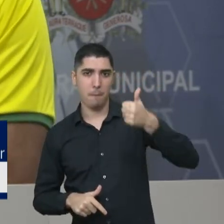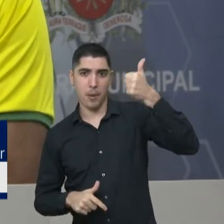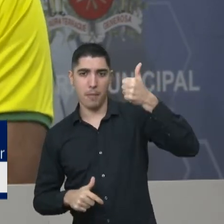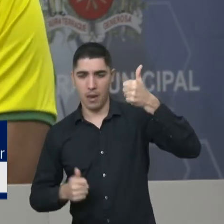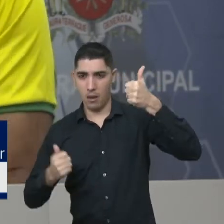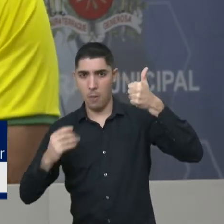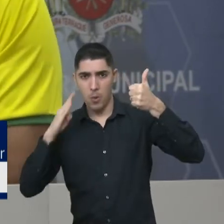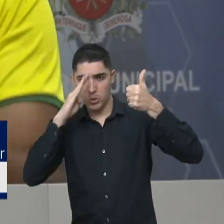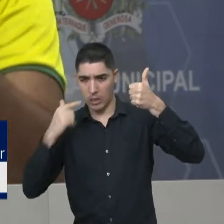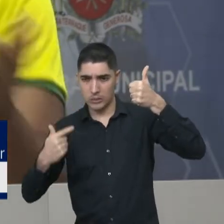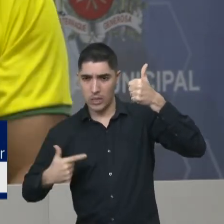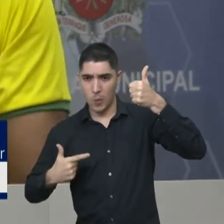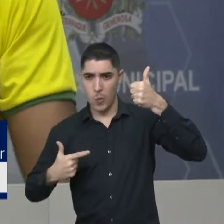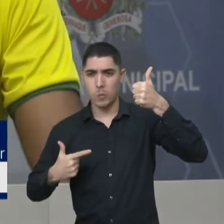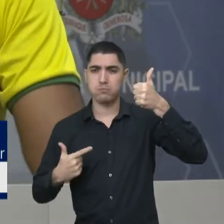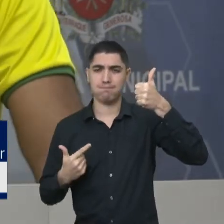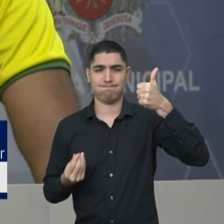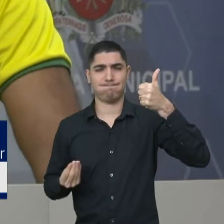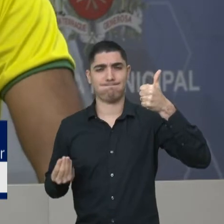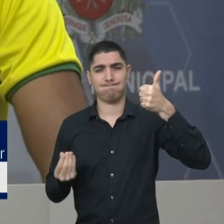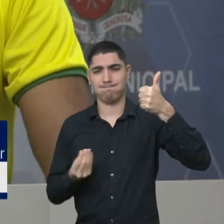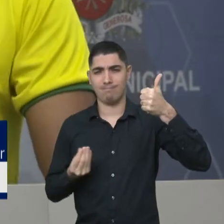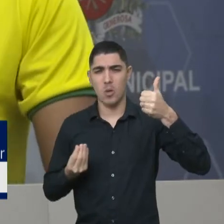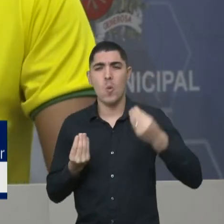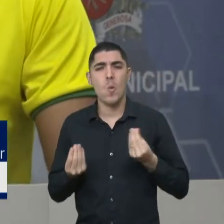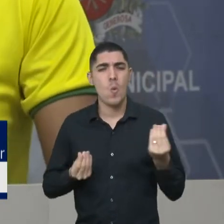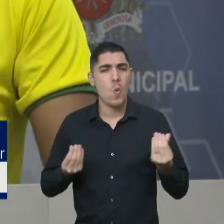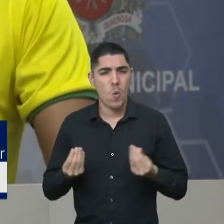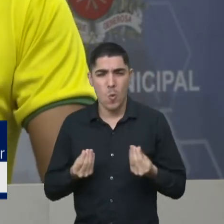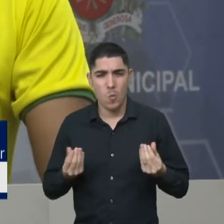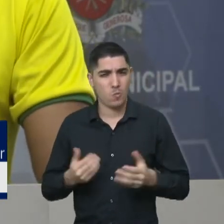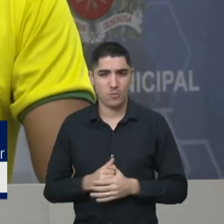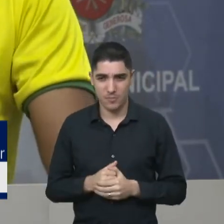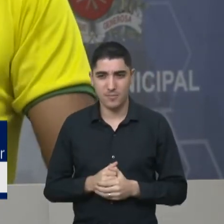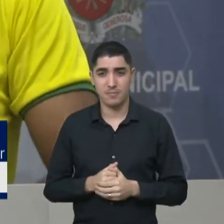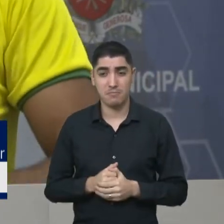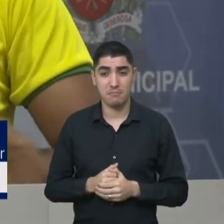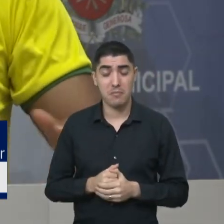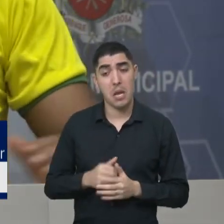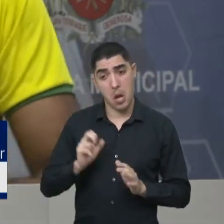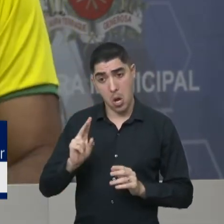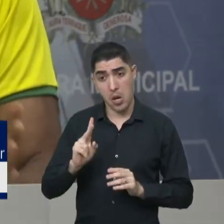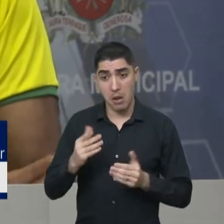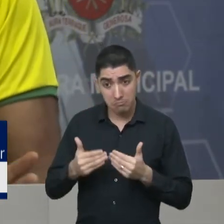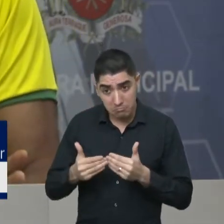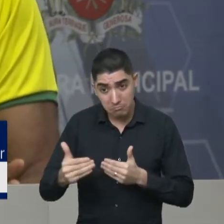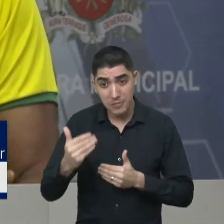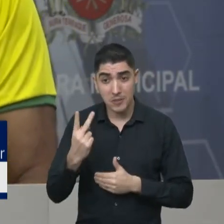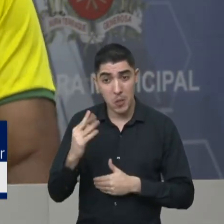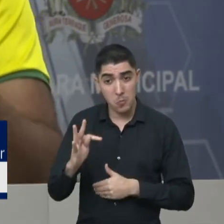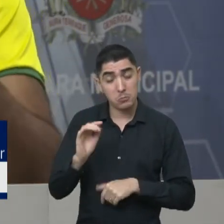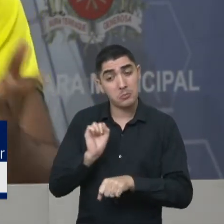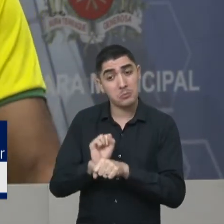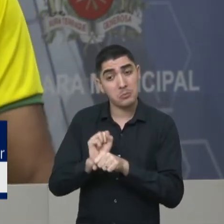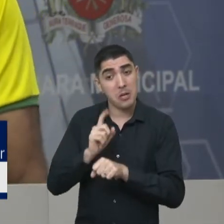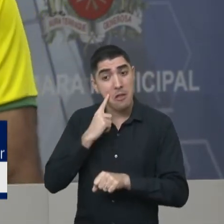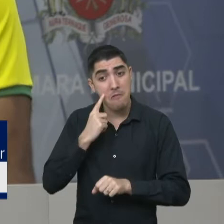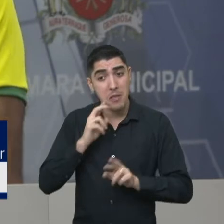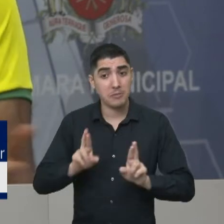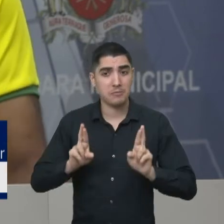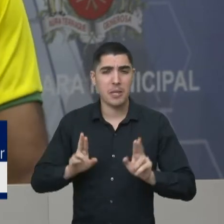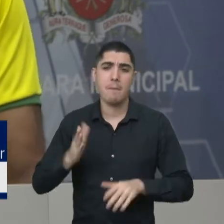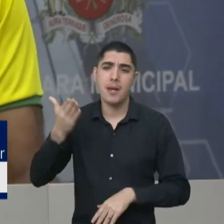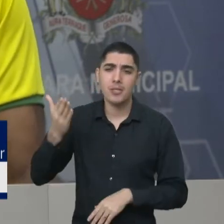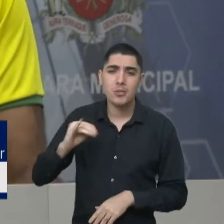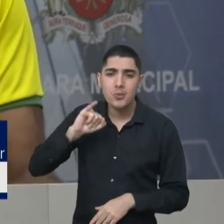explica o presidente Lula terminar em primeiro lugar. Até ir para o segundo turno, vamos lá. Mas, vereadora Juliana, como é